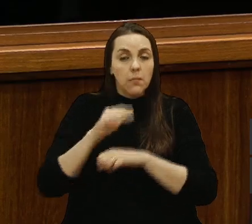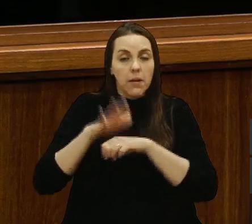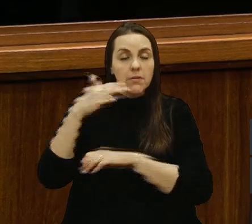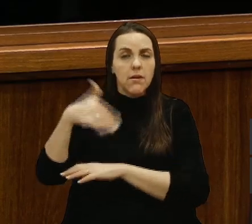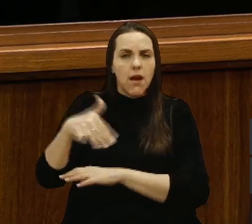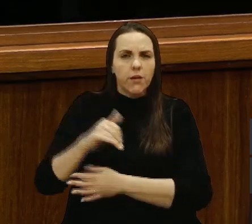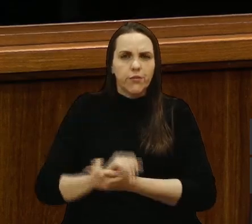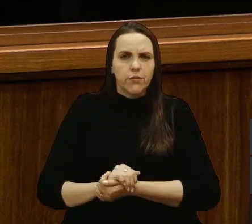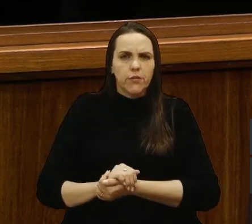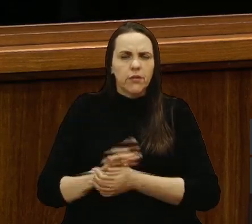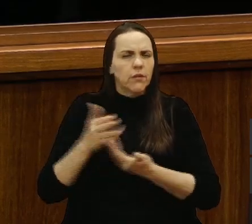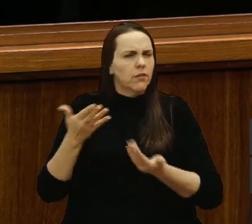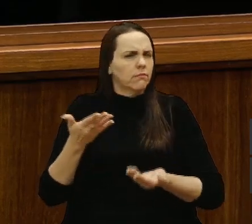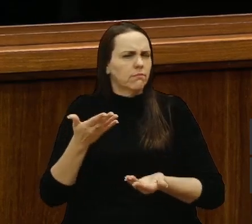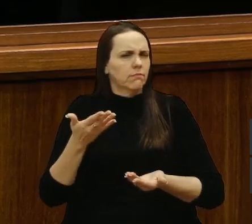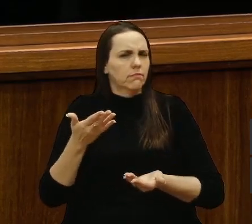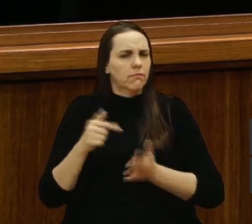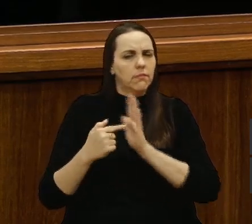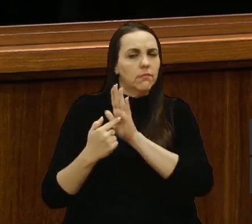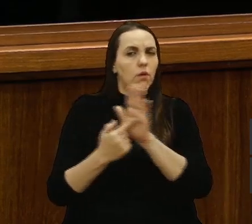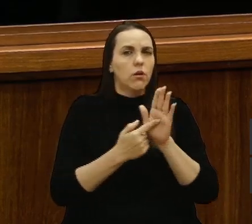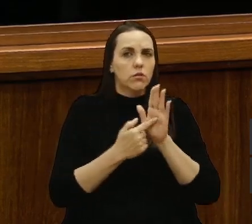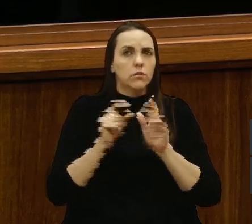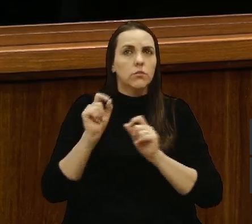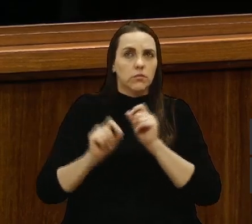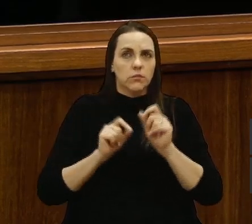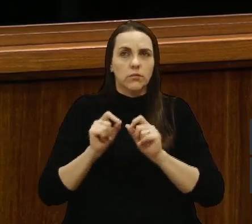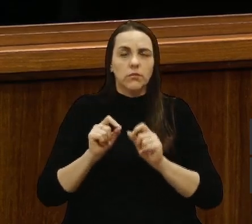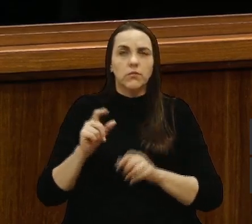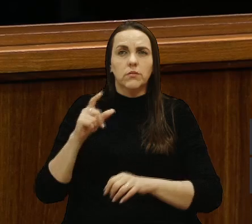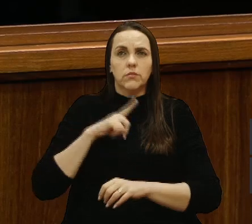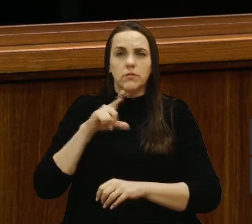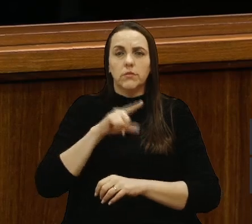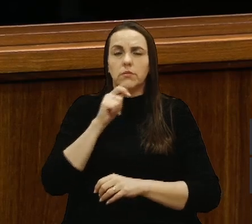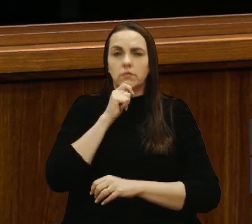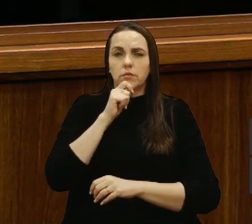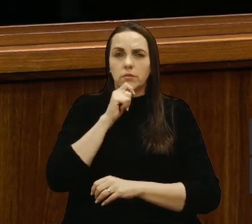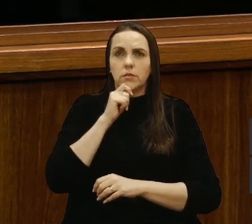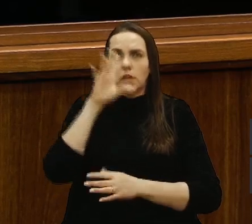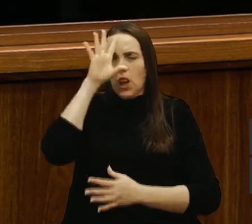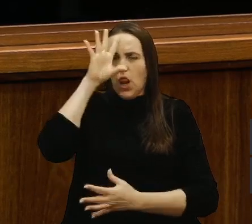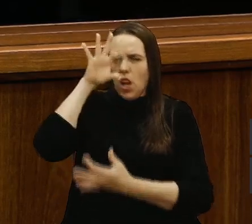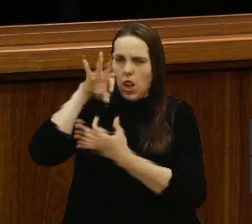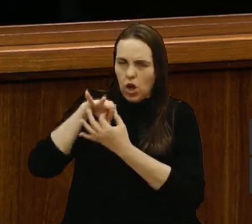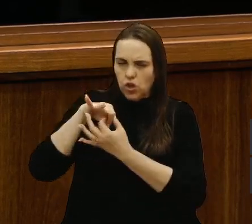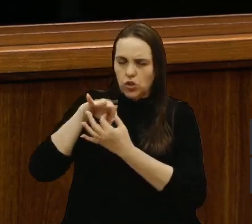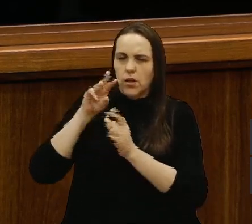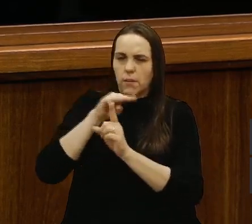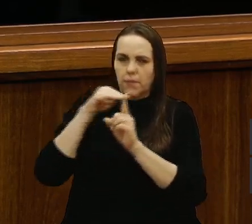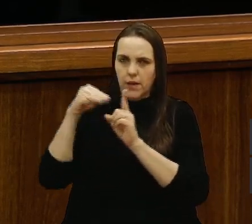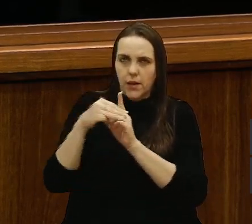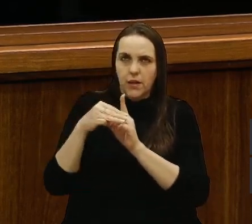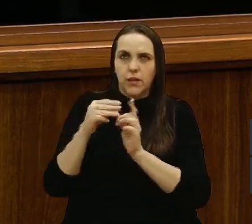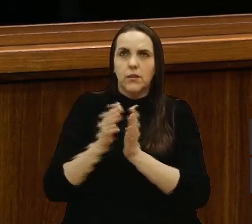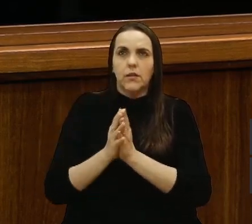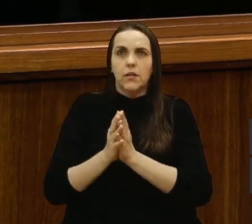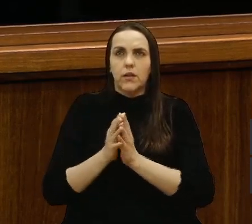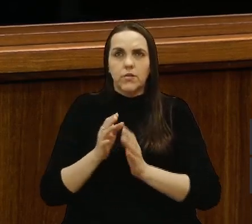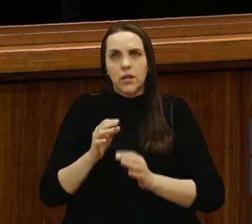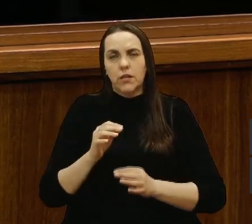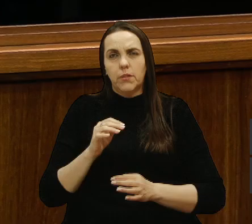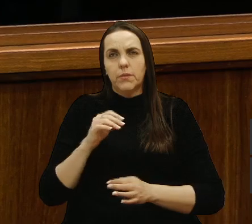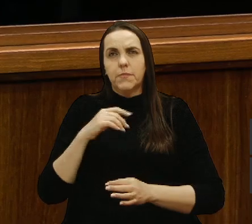caro. Então, eu acho que isso demonstra o quanto a gente ainda tem uma lógica de mercado que bota